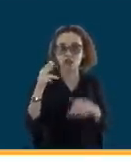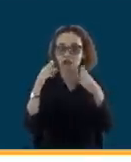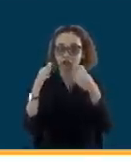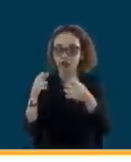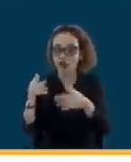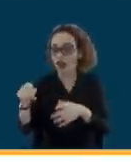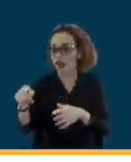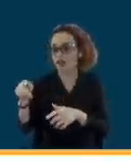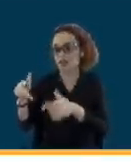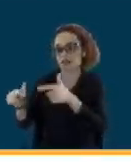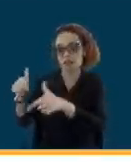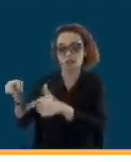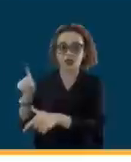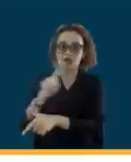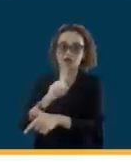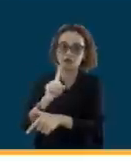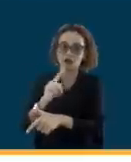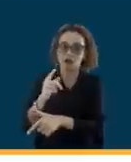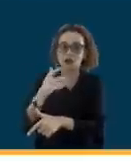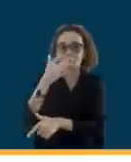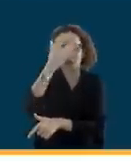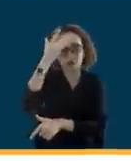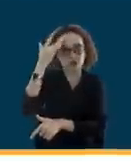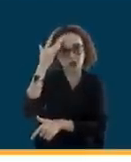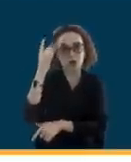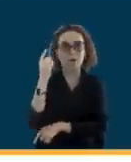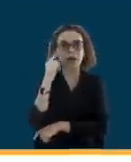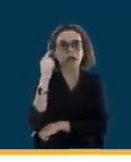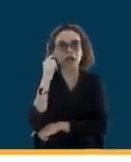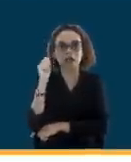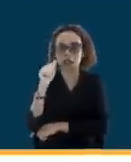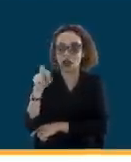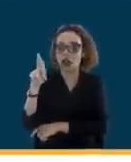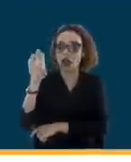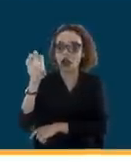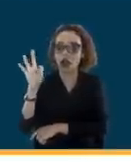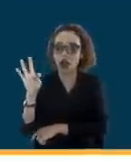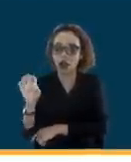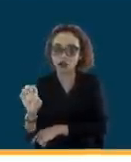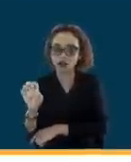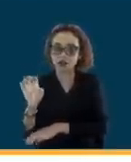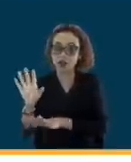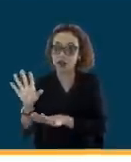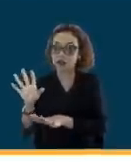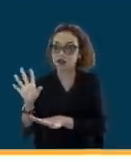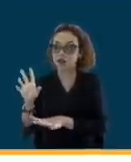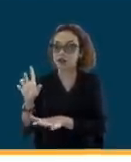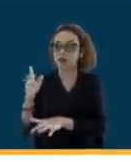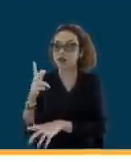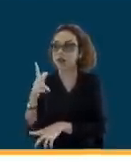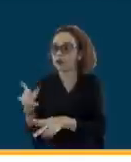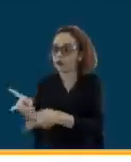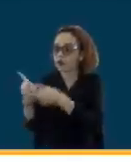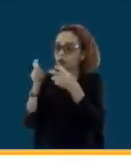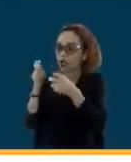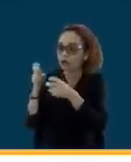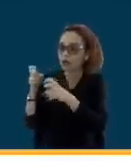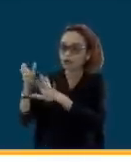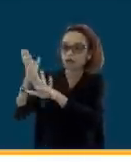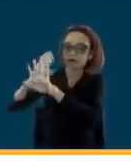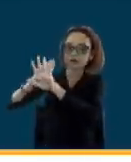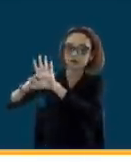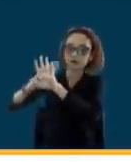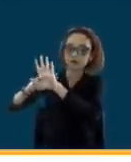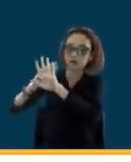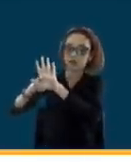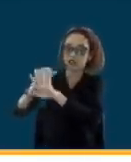trabalho, né? As pessoas muitas vezes têm a arte nas suas vidas, mas não percebem o que está por trás dessa criação,